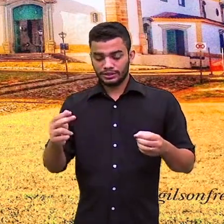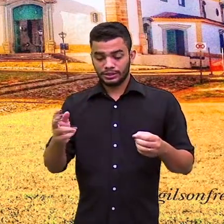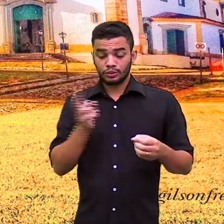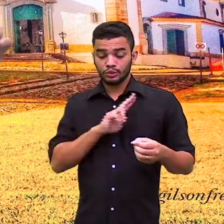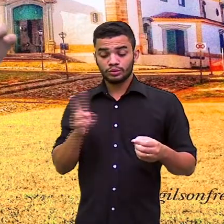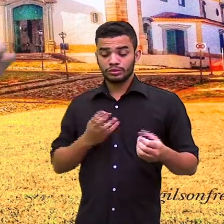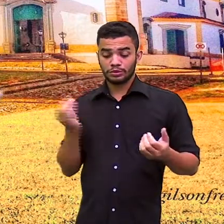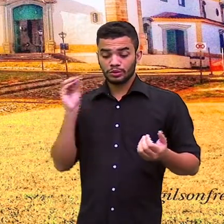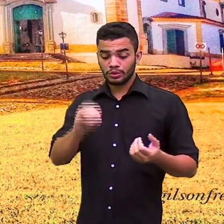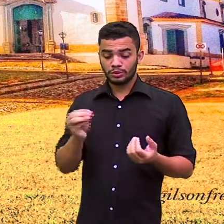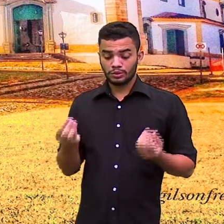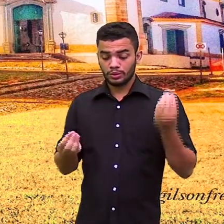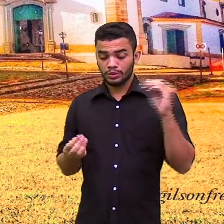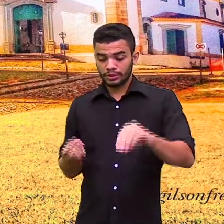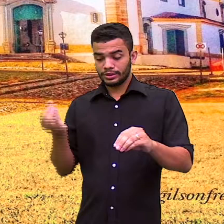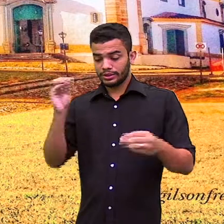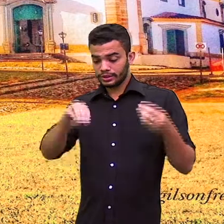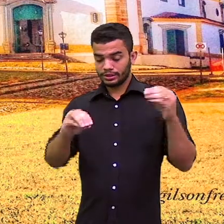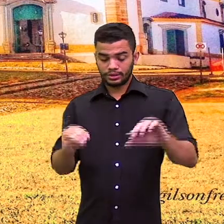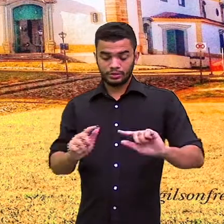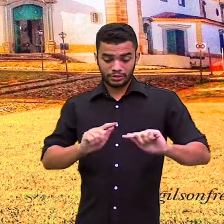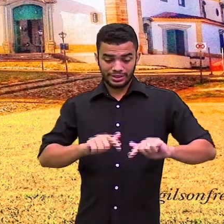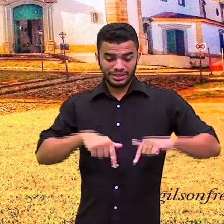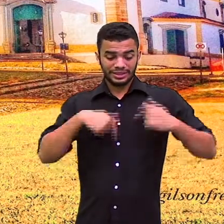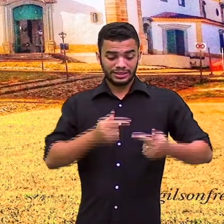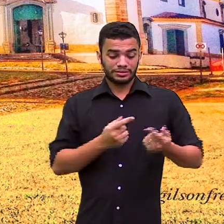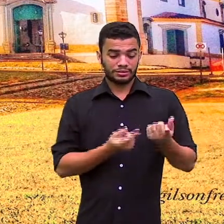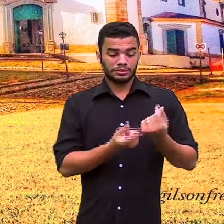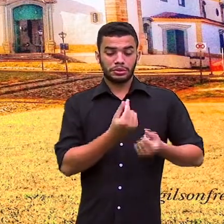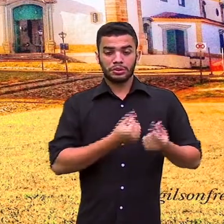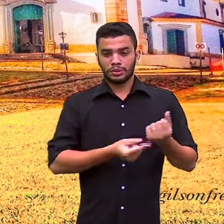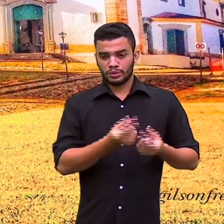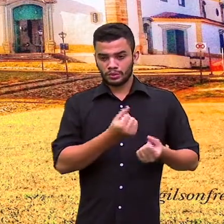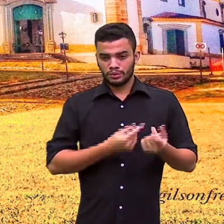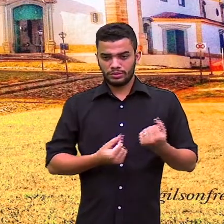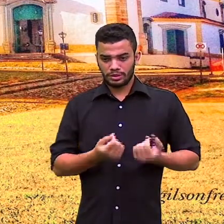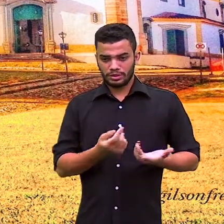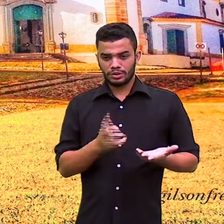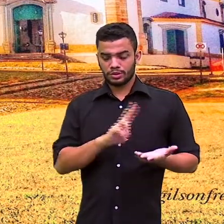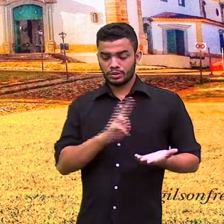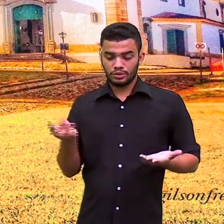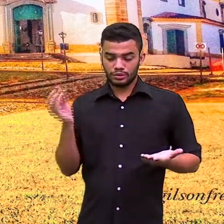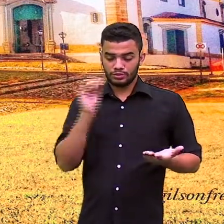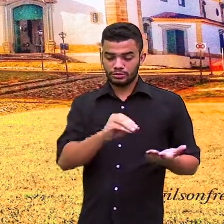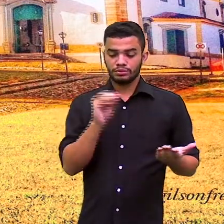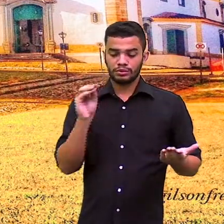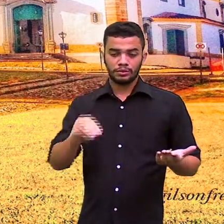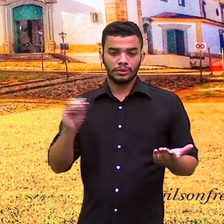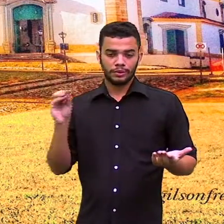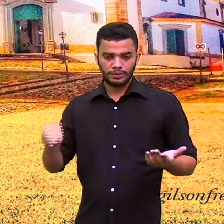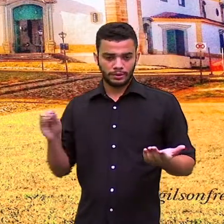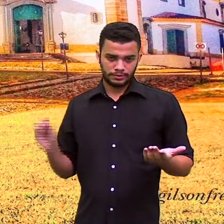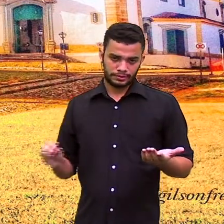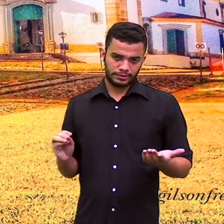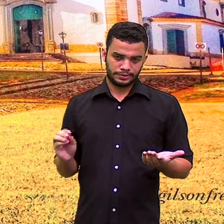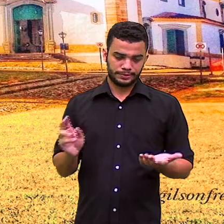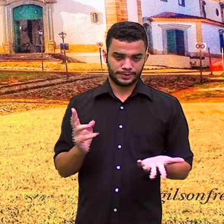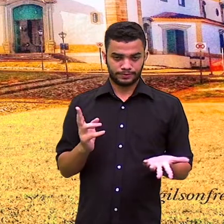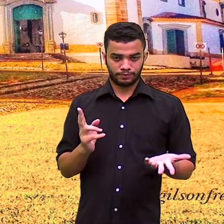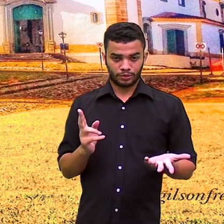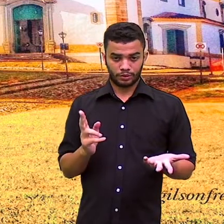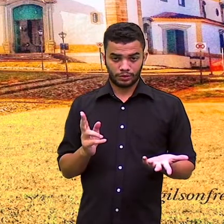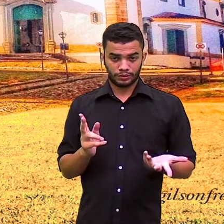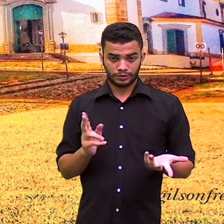econômicas desenvolvidas no local durante o período colonial. Hoje, em especial, vamos falar da